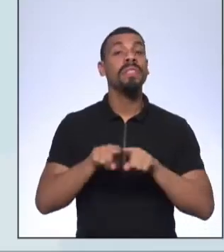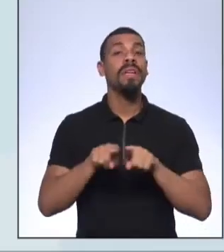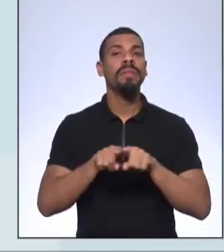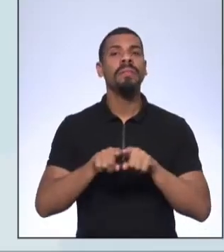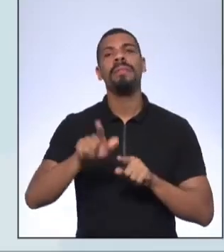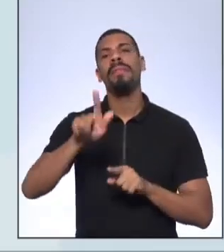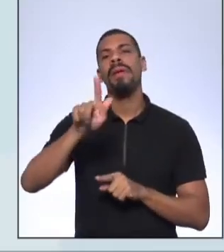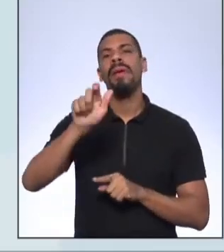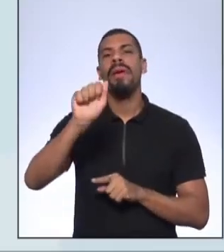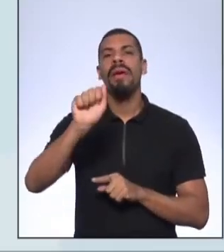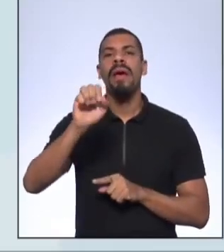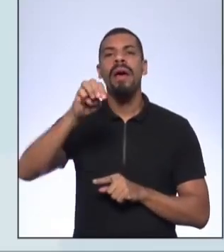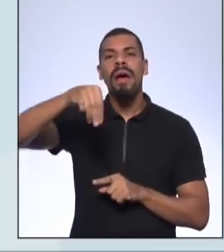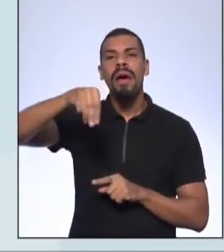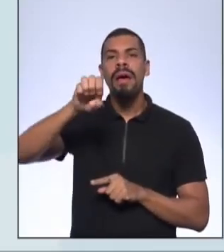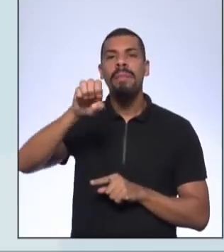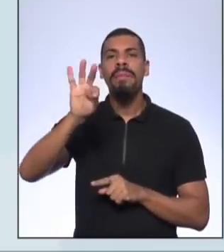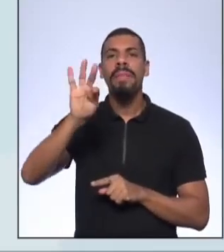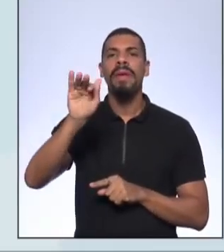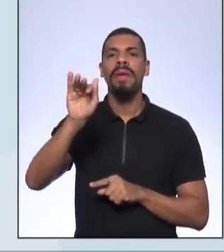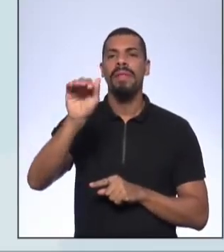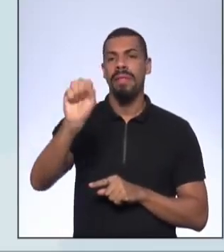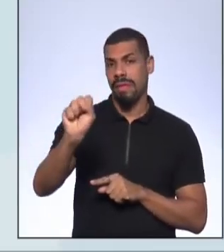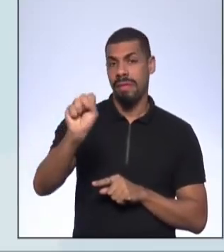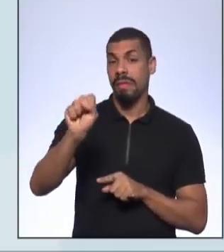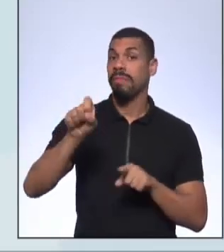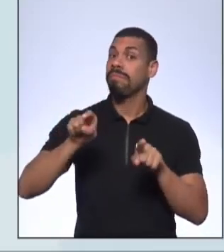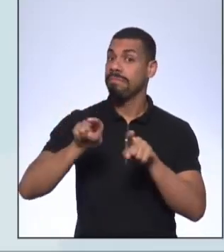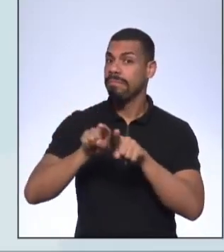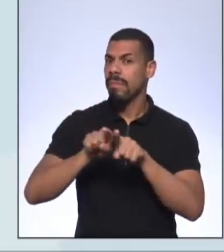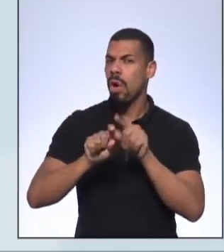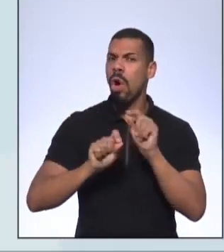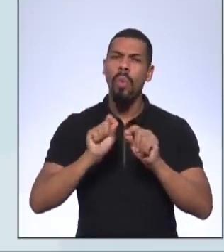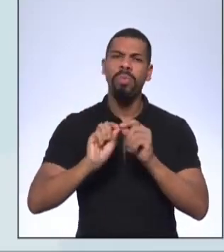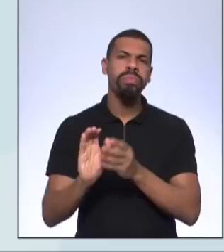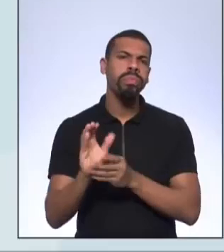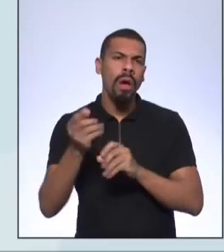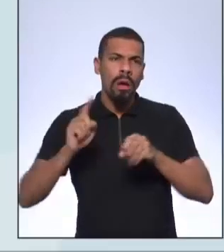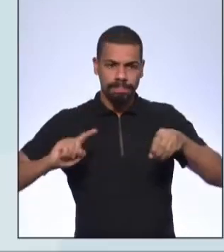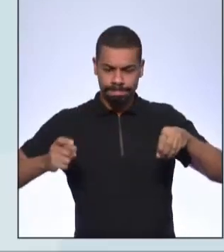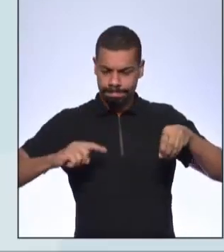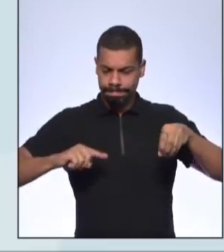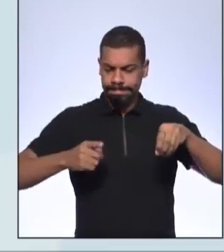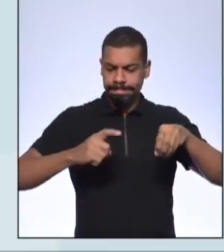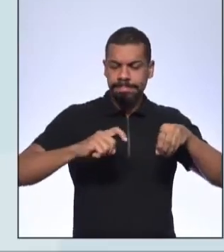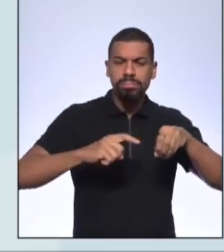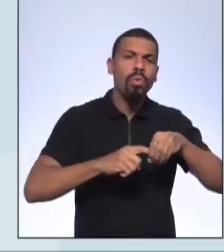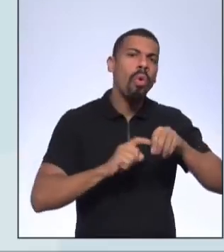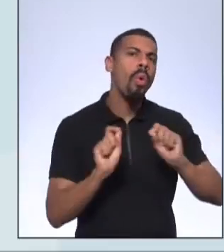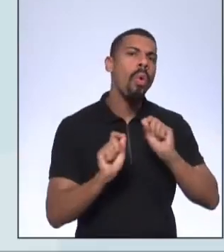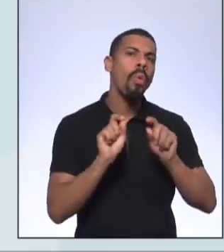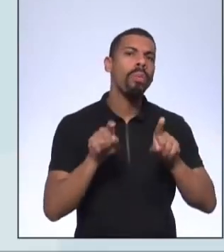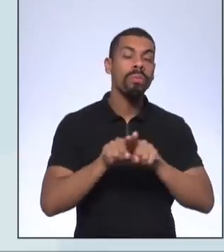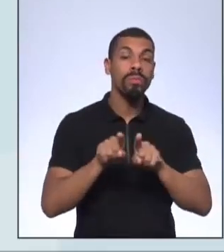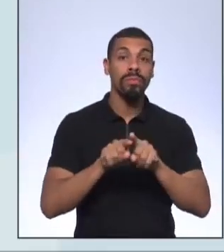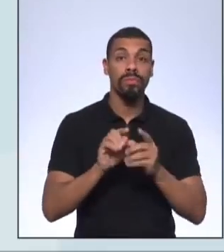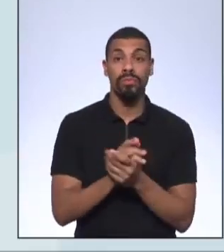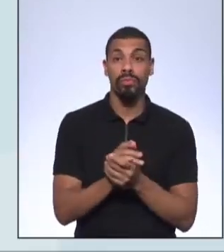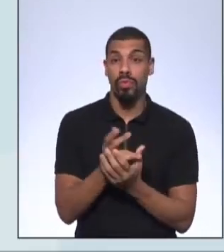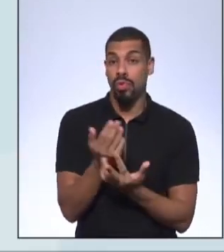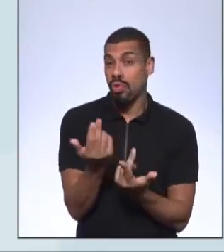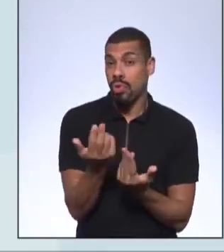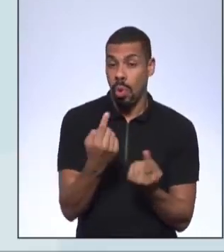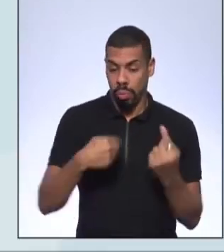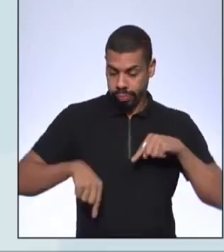um processo de meiose, porque depois vai haver a fecundação. Né? E havendo a fecundação, o que vai ocorrer? De novo, eu vou ter um organismo